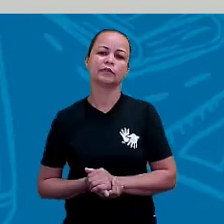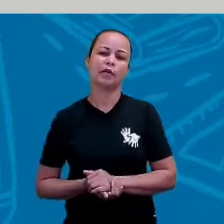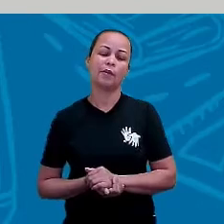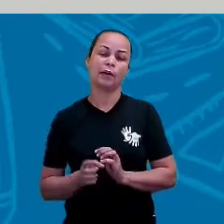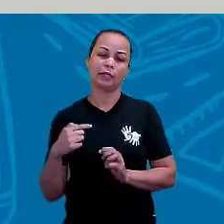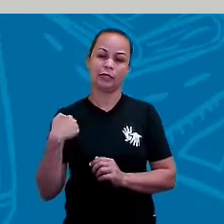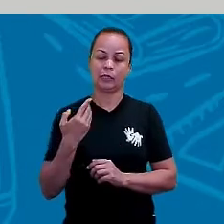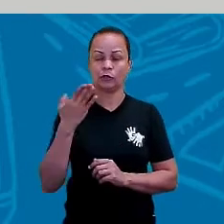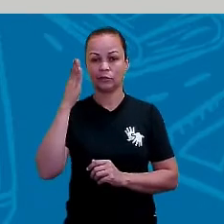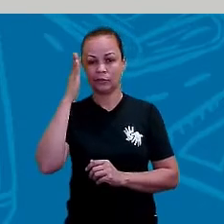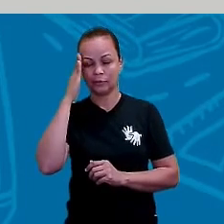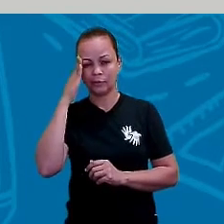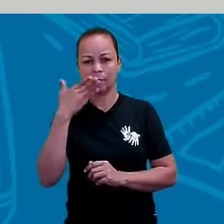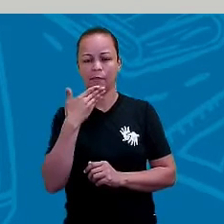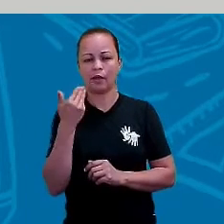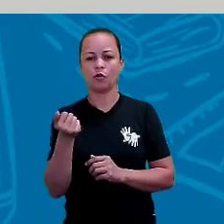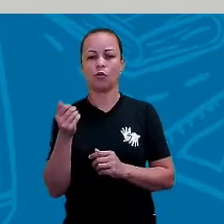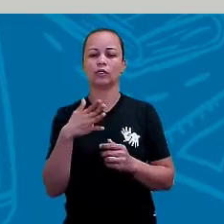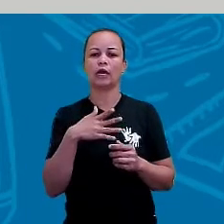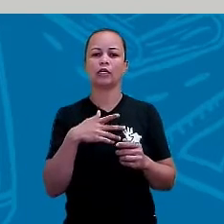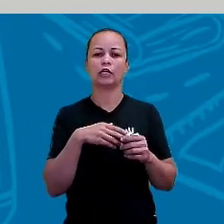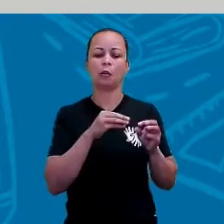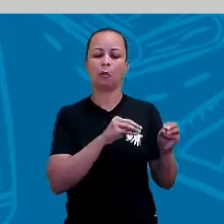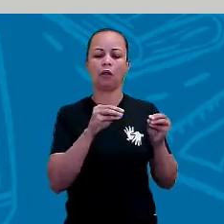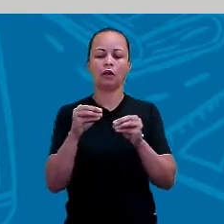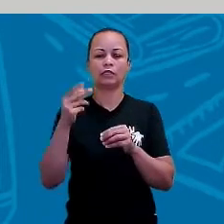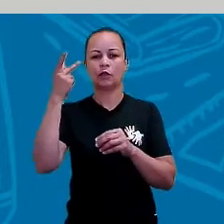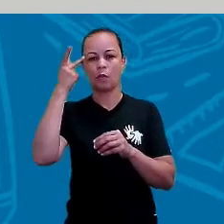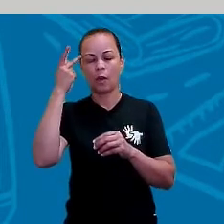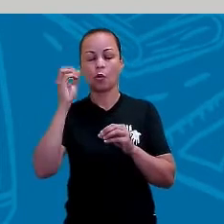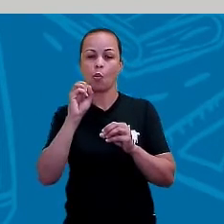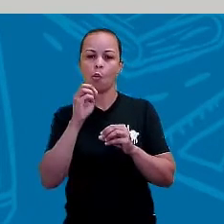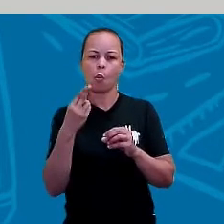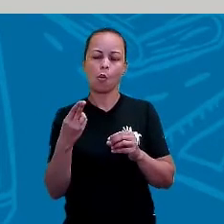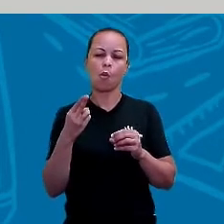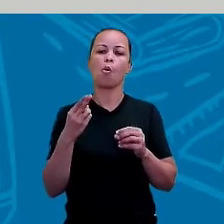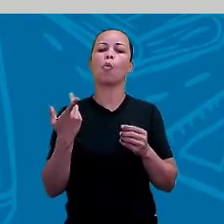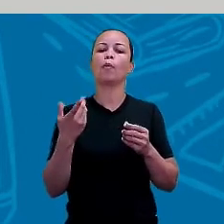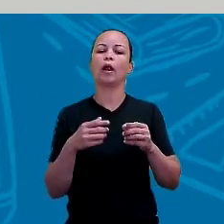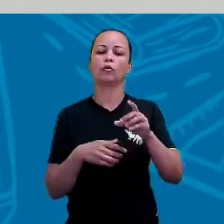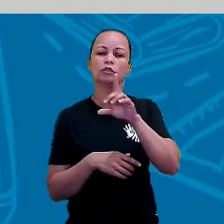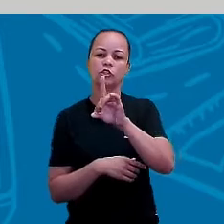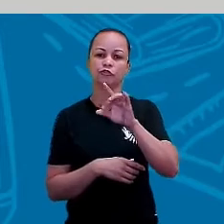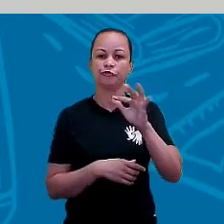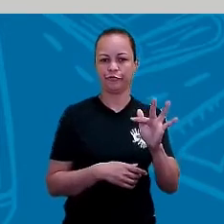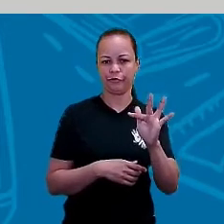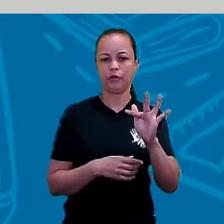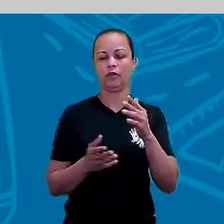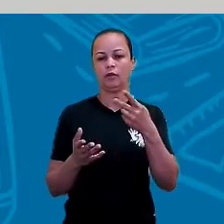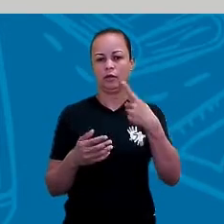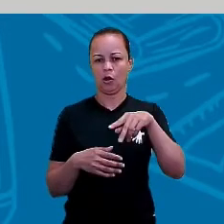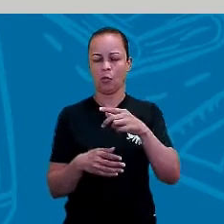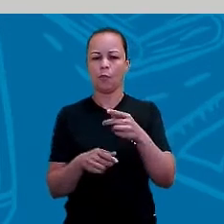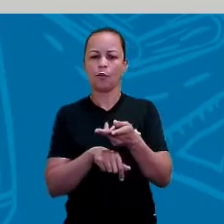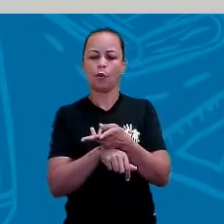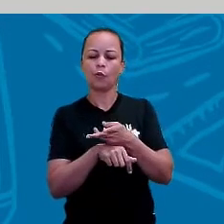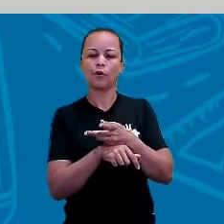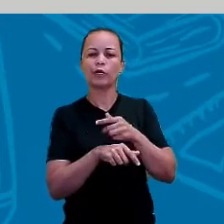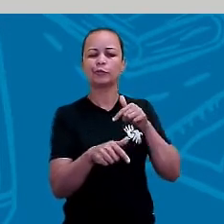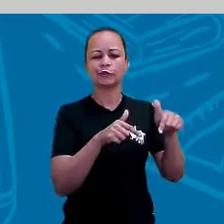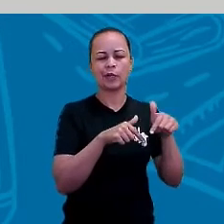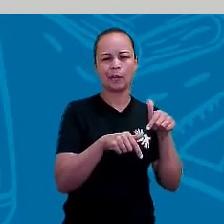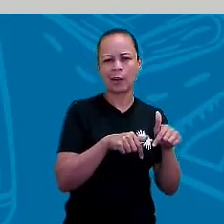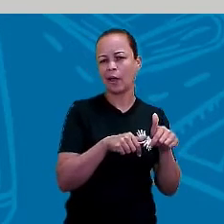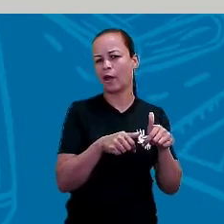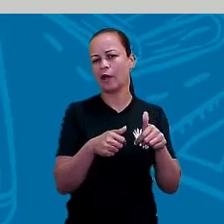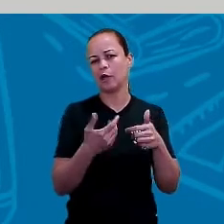melhor. Saia para São Paulo ou para o Distrito Federal em busca de trabalho e condições melhores de vida. Mas voltando aqui para o